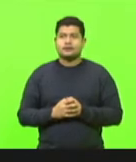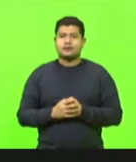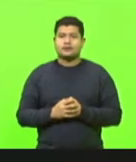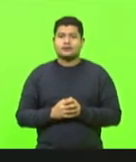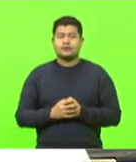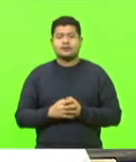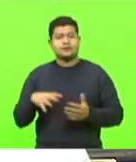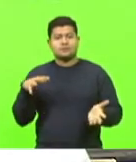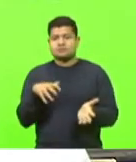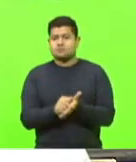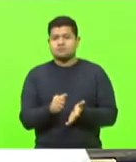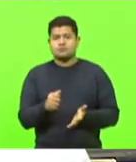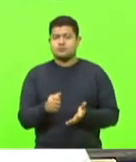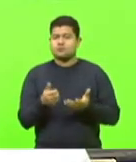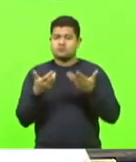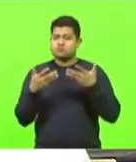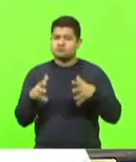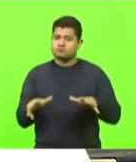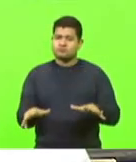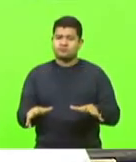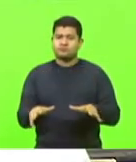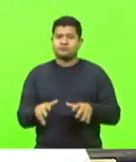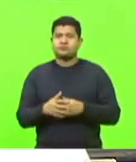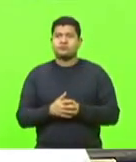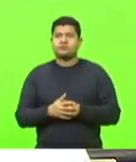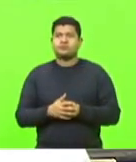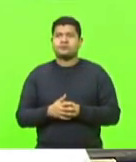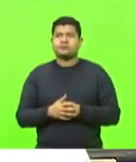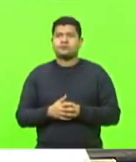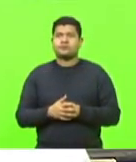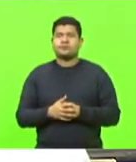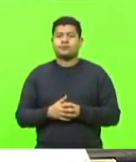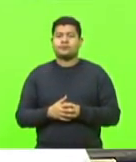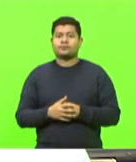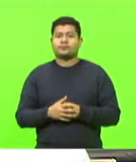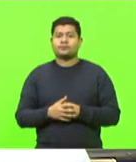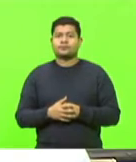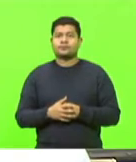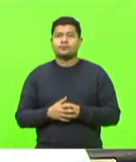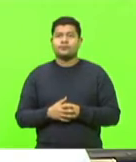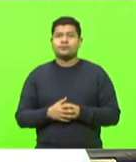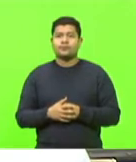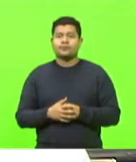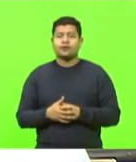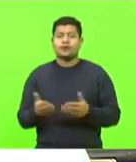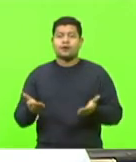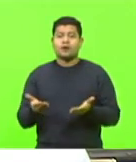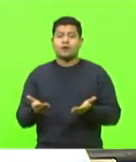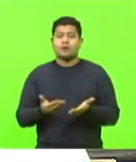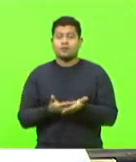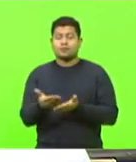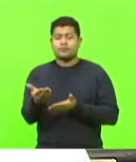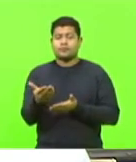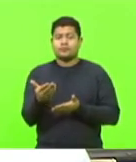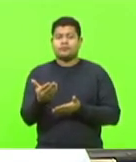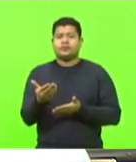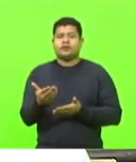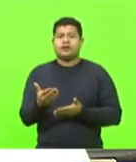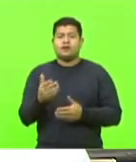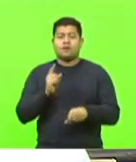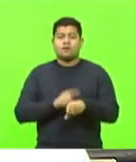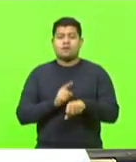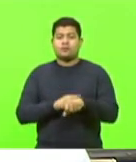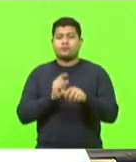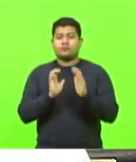Não havendo, então, nenhum deputado que queira fazer uso da palavra, entraremos no horário destinado aos partidos